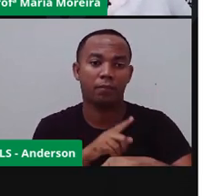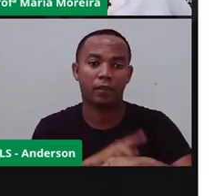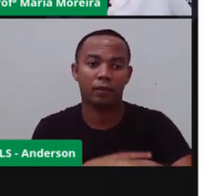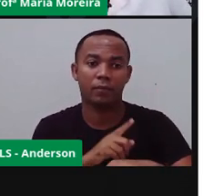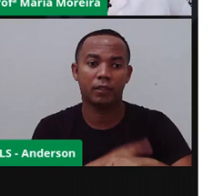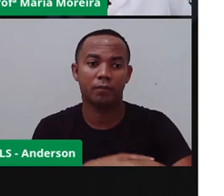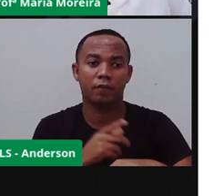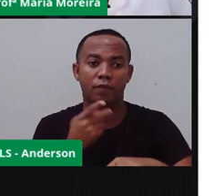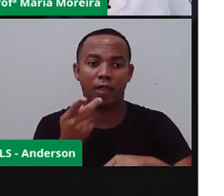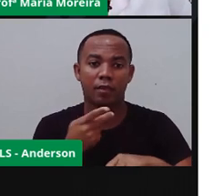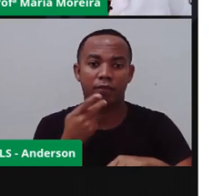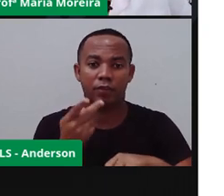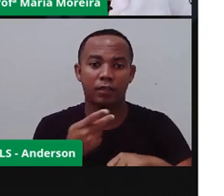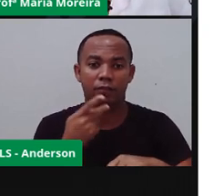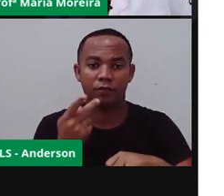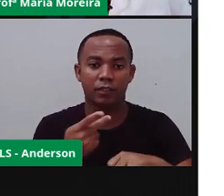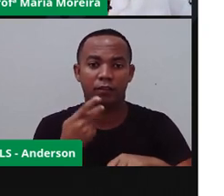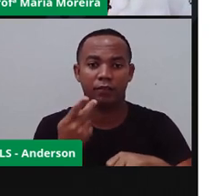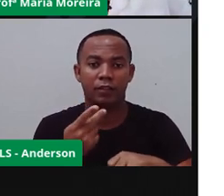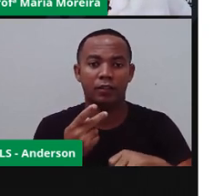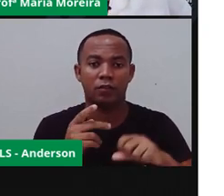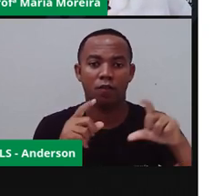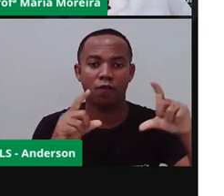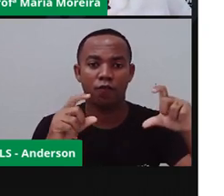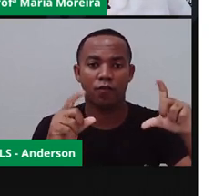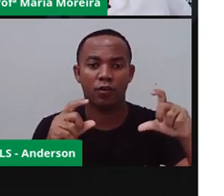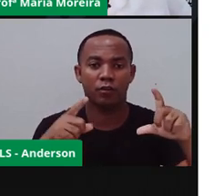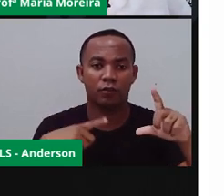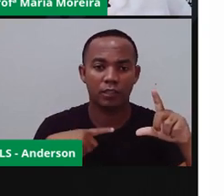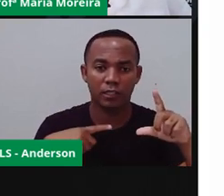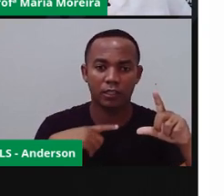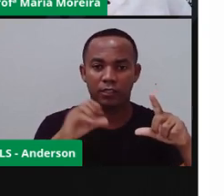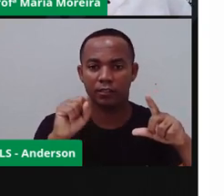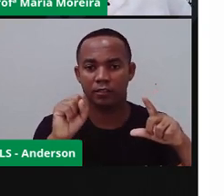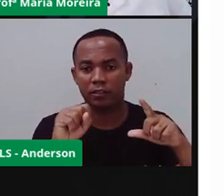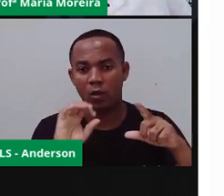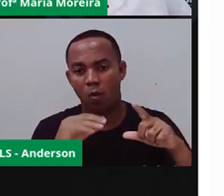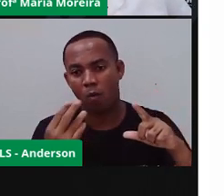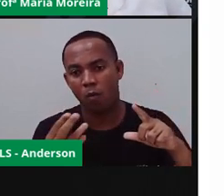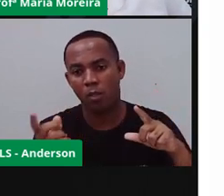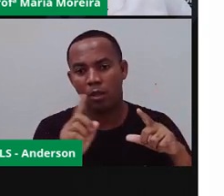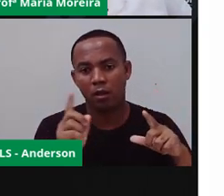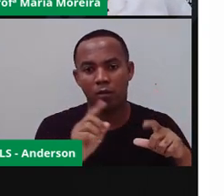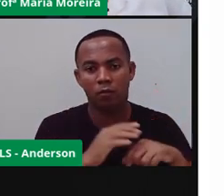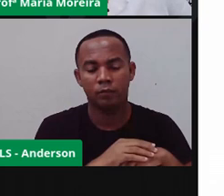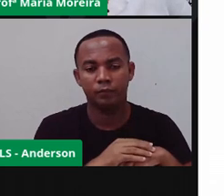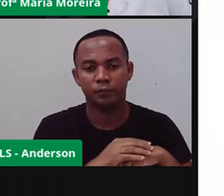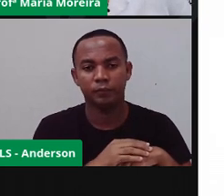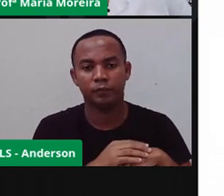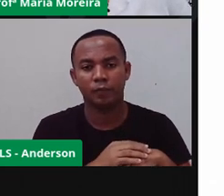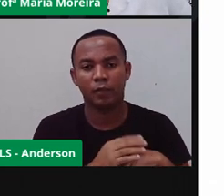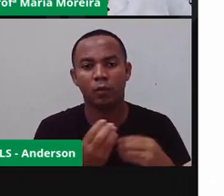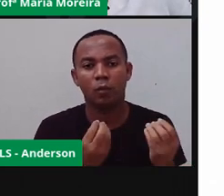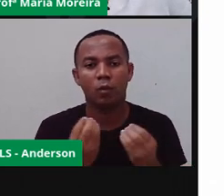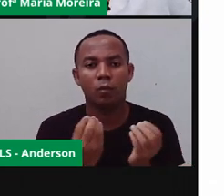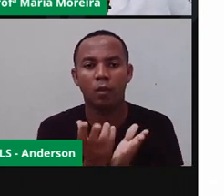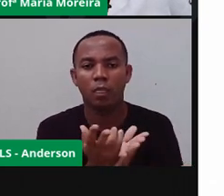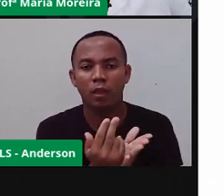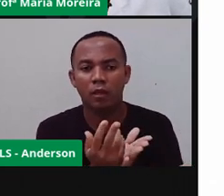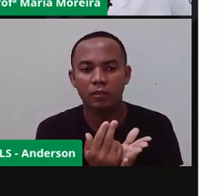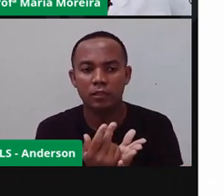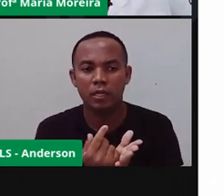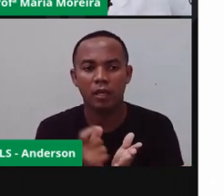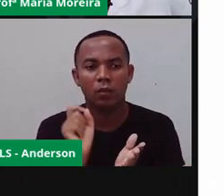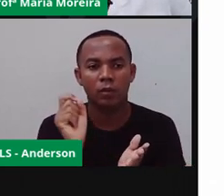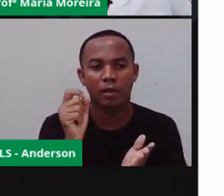falando das charges e dizendo: olha nessa imagem aqui, tem isso, tem isso, tem isso, tem isso. Então, a charge, quando ela é desenhada, ela é